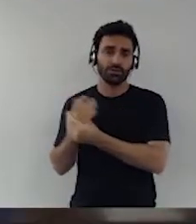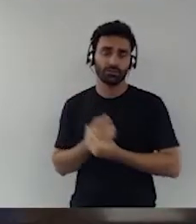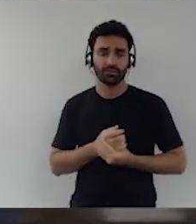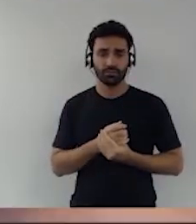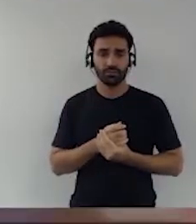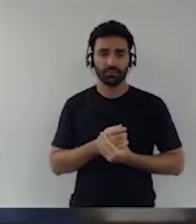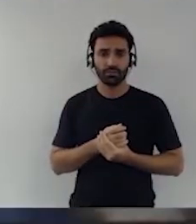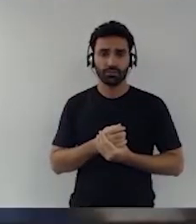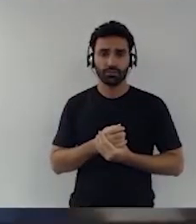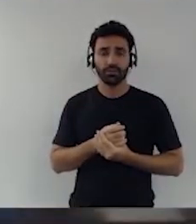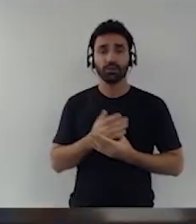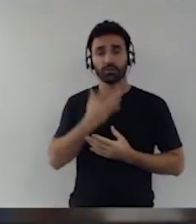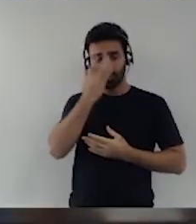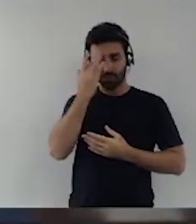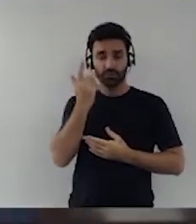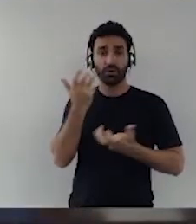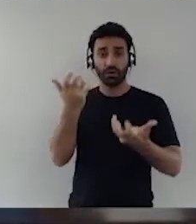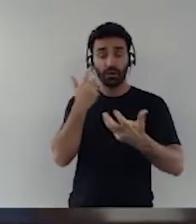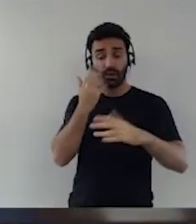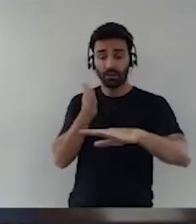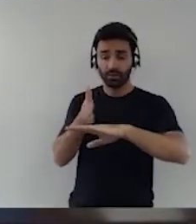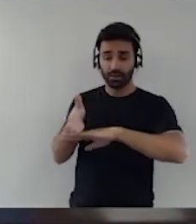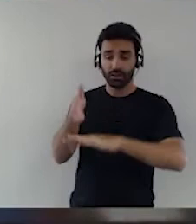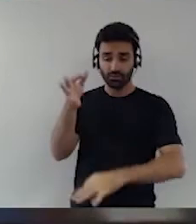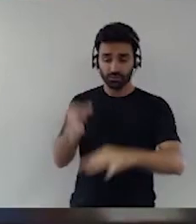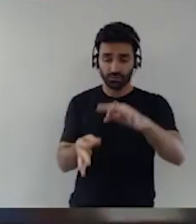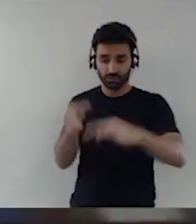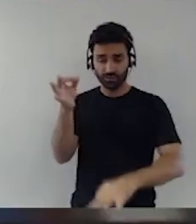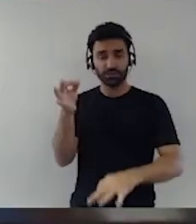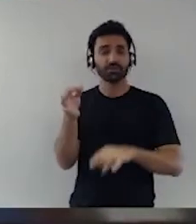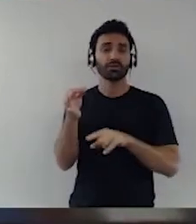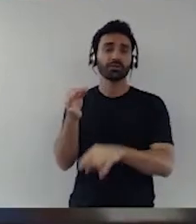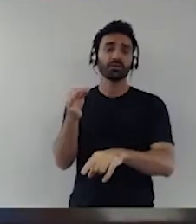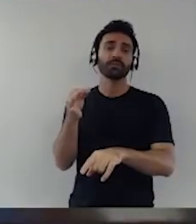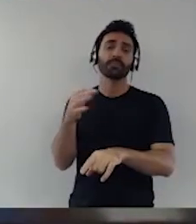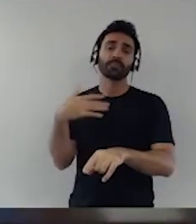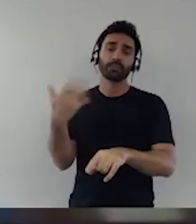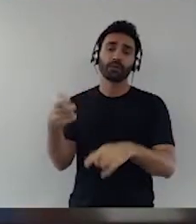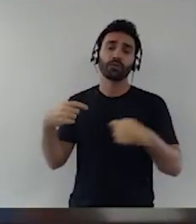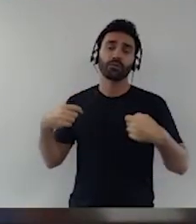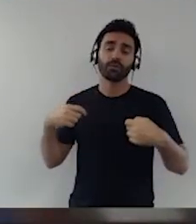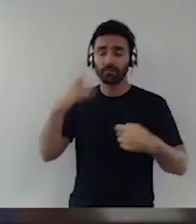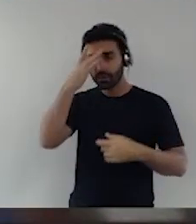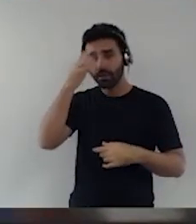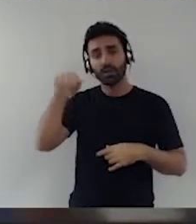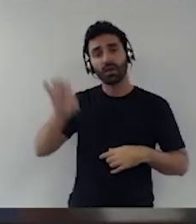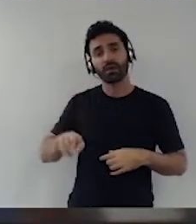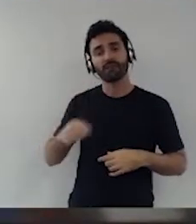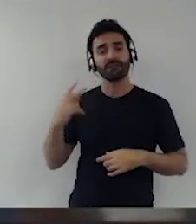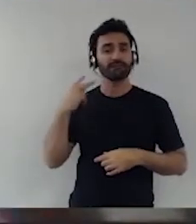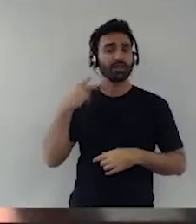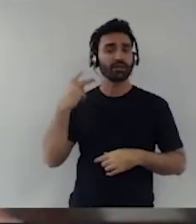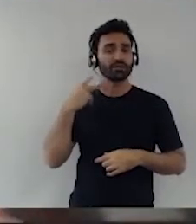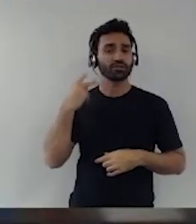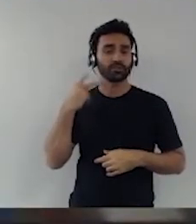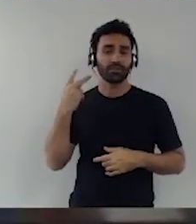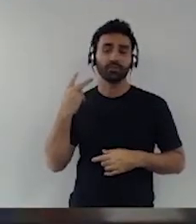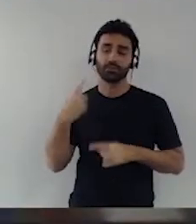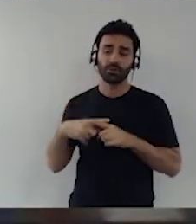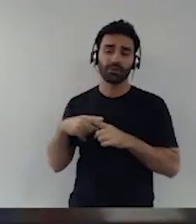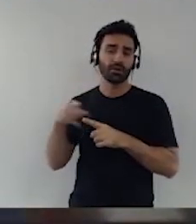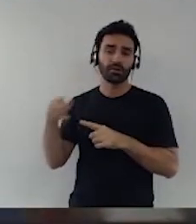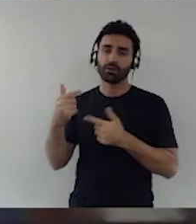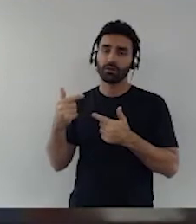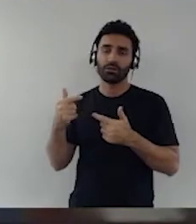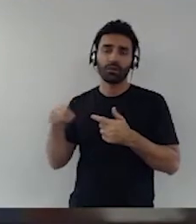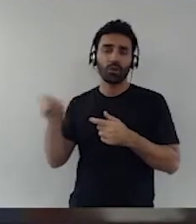do acesso ao judiciário, uma maior perspectiva das chamadas vítimas de violações de direitos. Novos mecanismos e